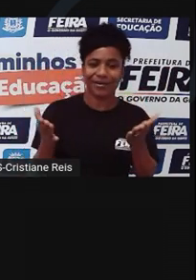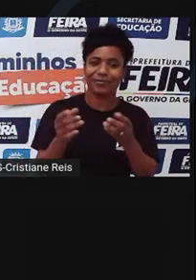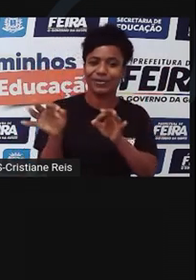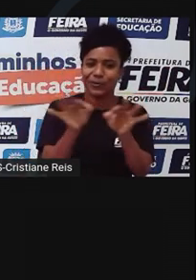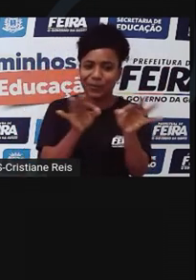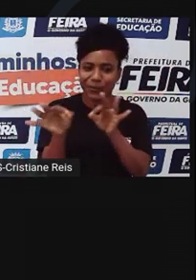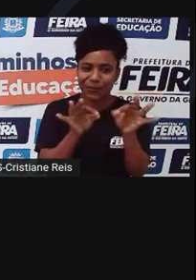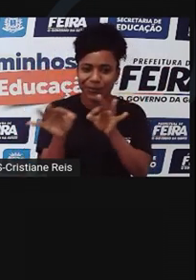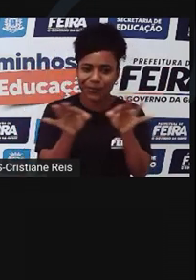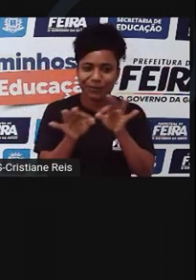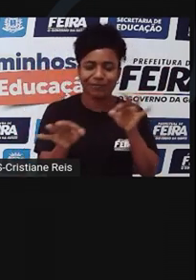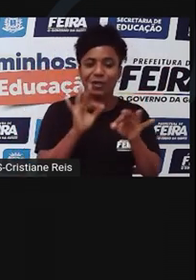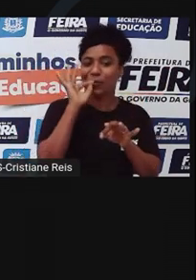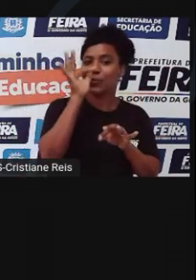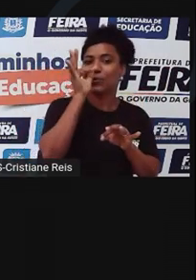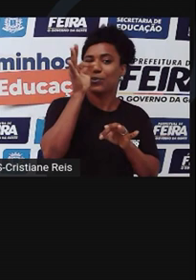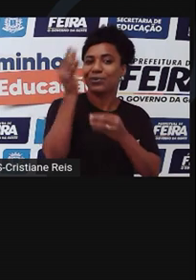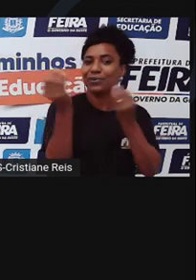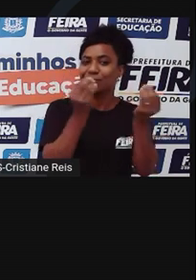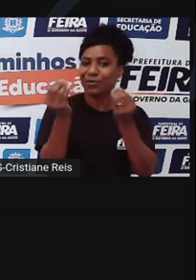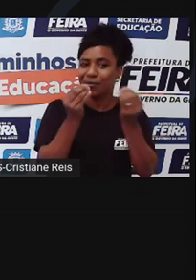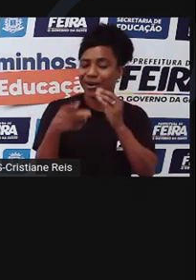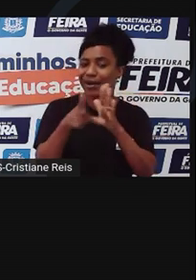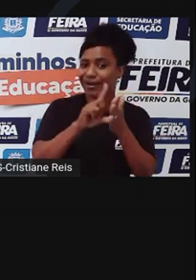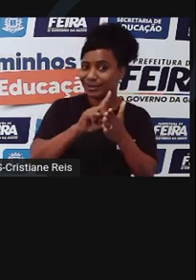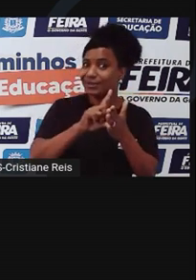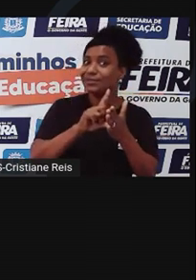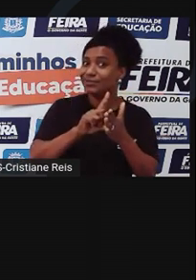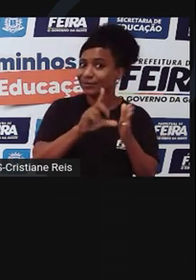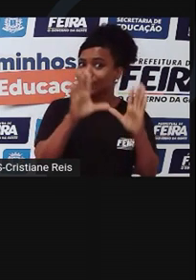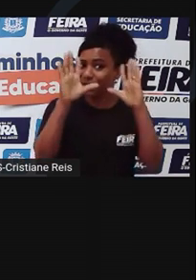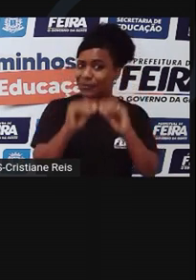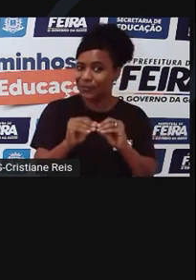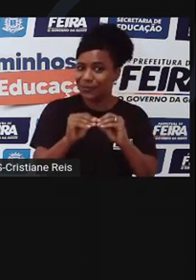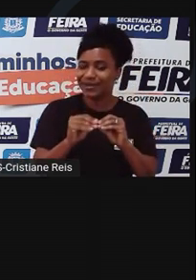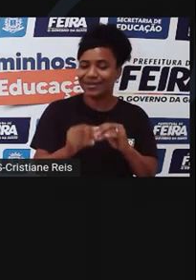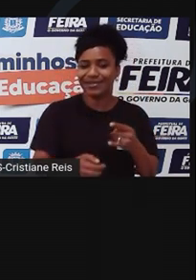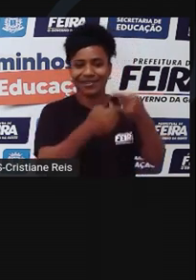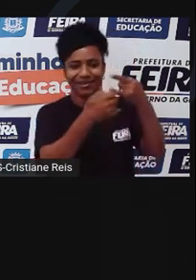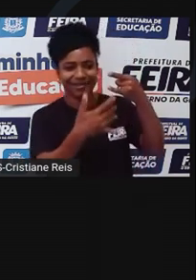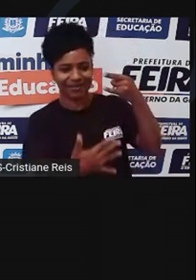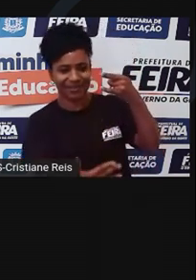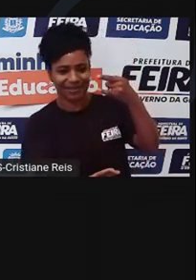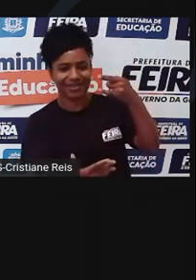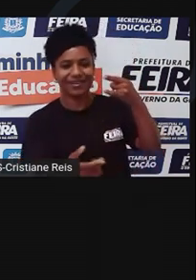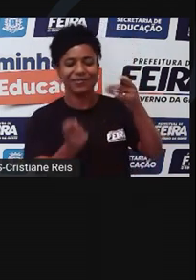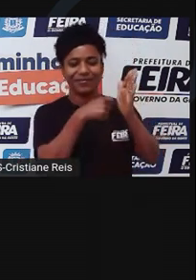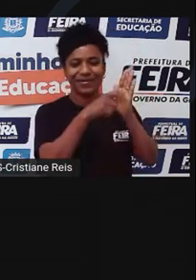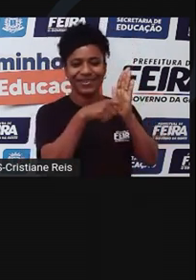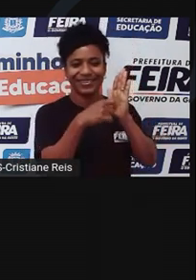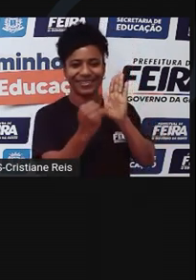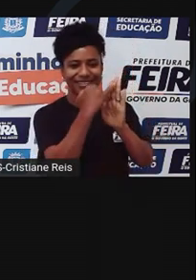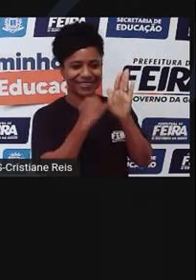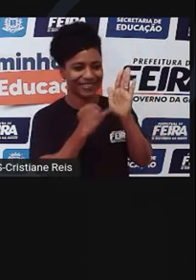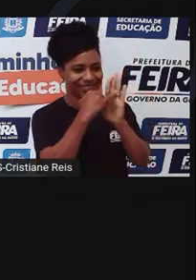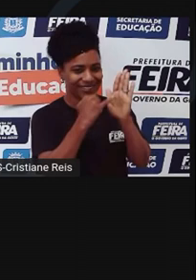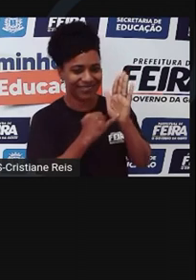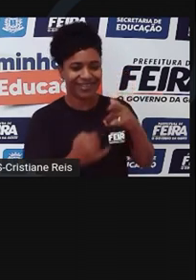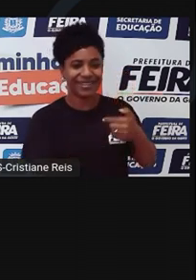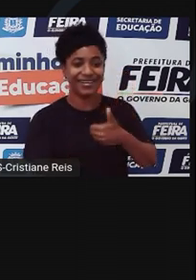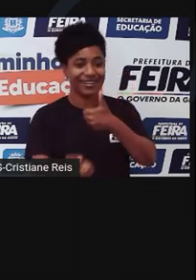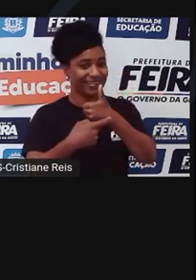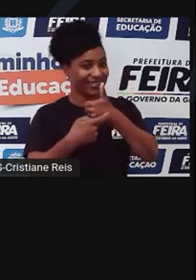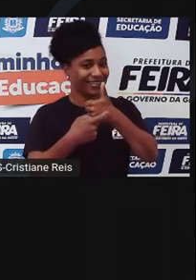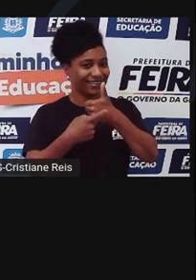projetar as soluções Urbanas no futuro em antes de ir embora não se esqueça de se inscrever em nosso canal dar o like nesse vídeo e